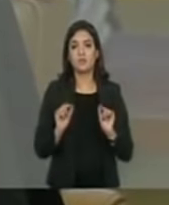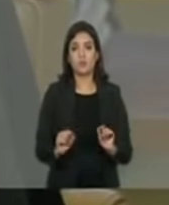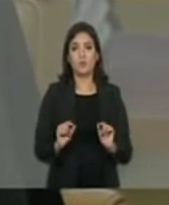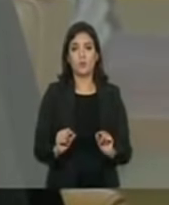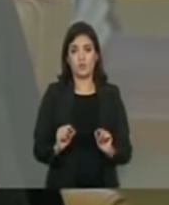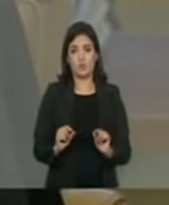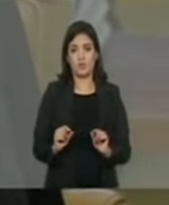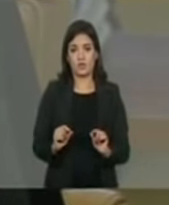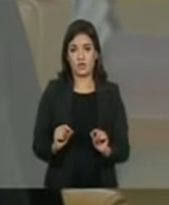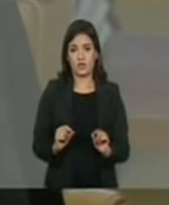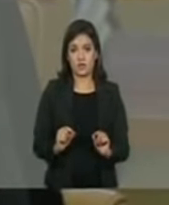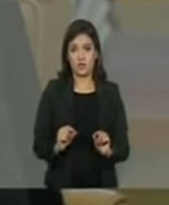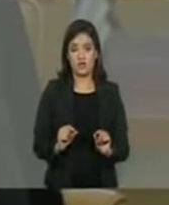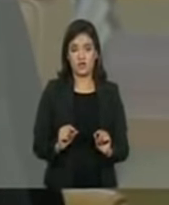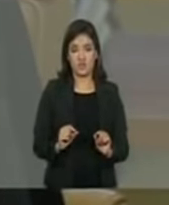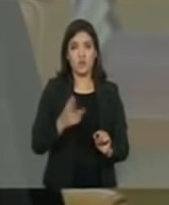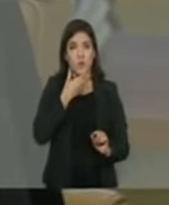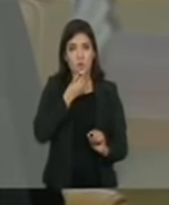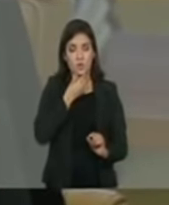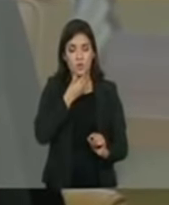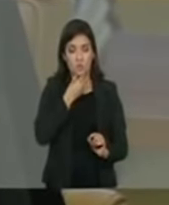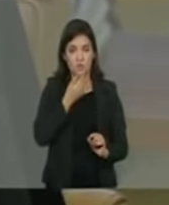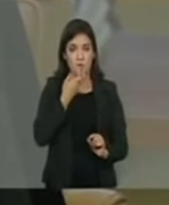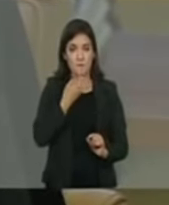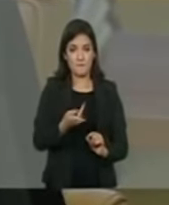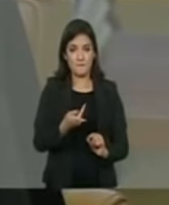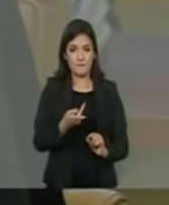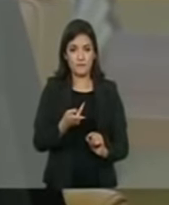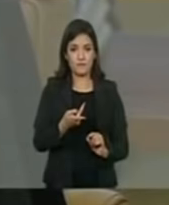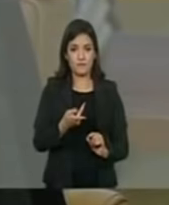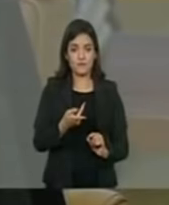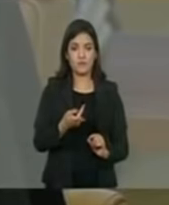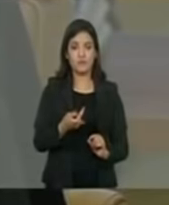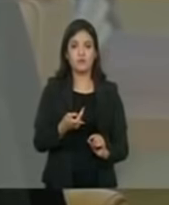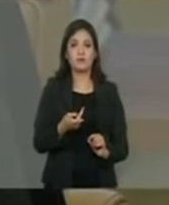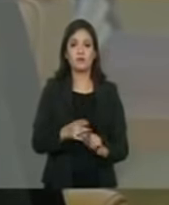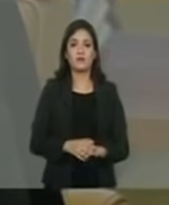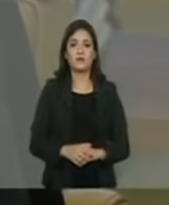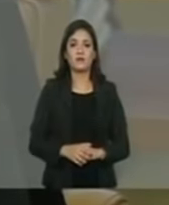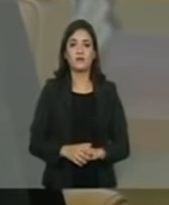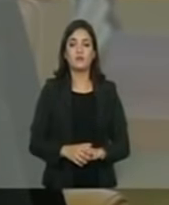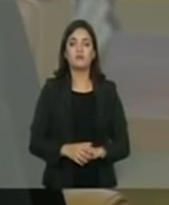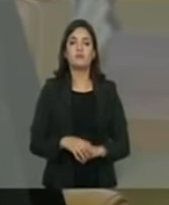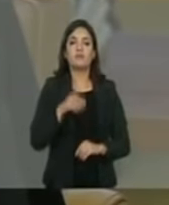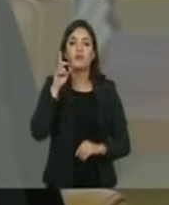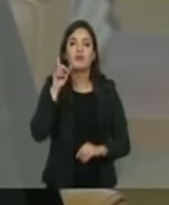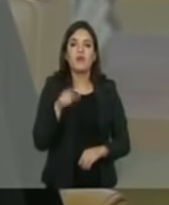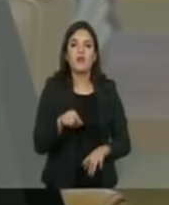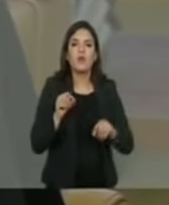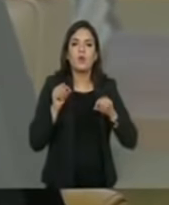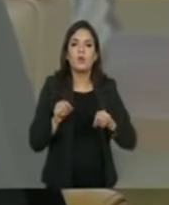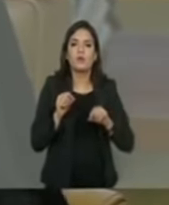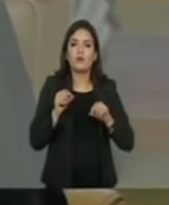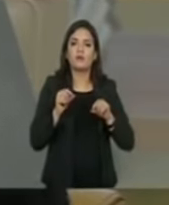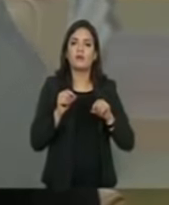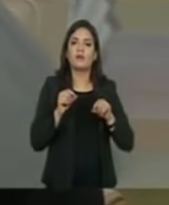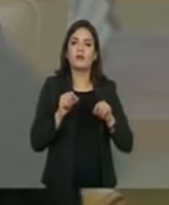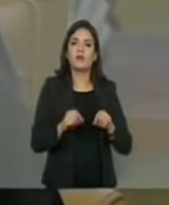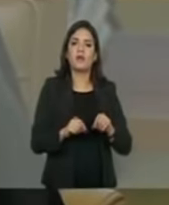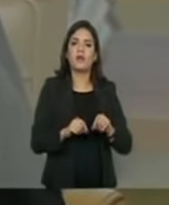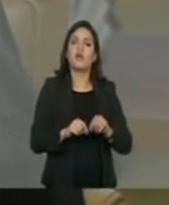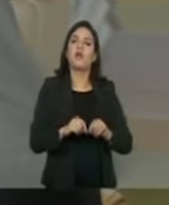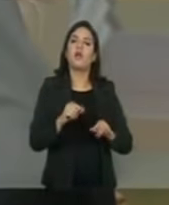observa o saudoso professor puty de aços instrumento de preservação da liberdade